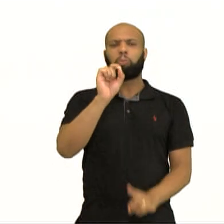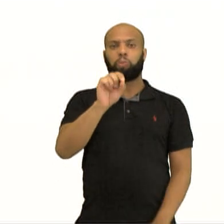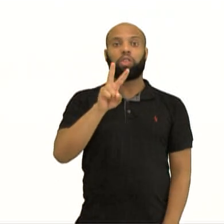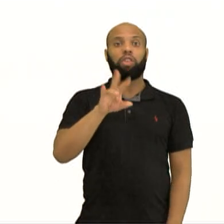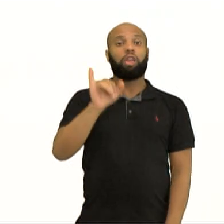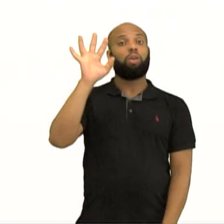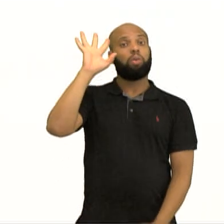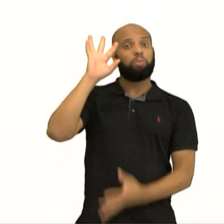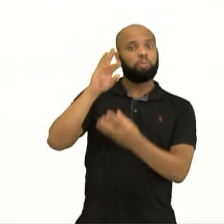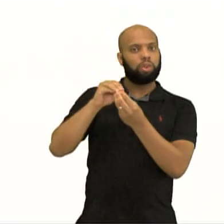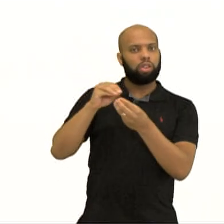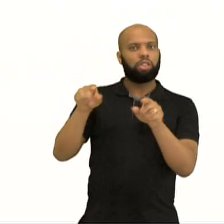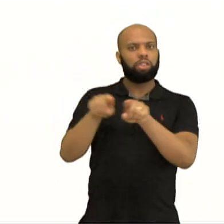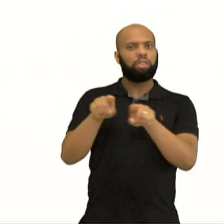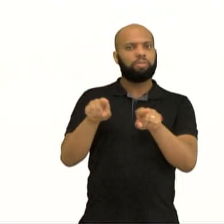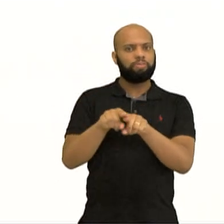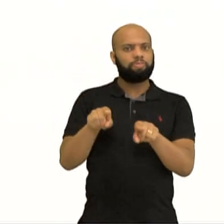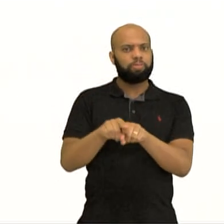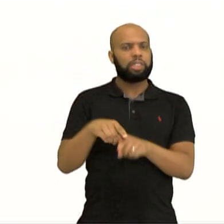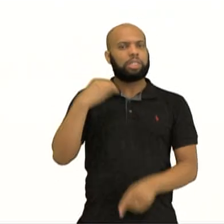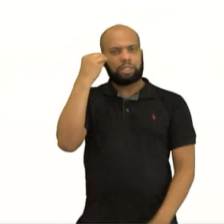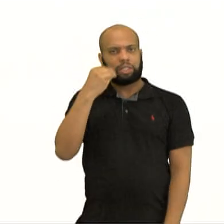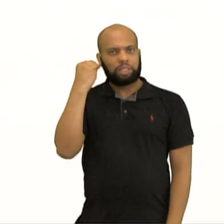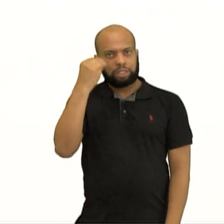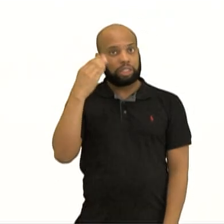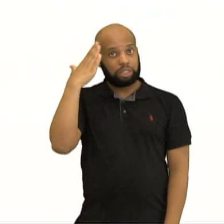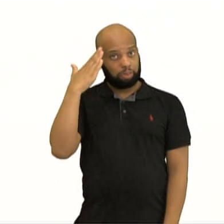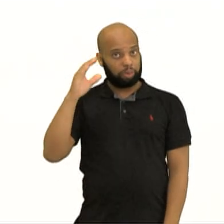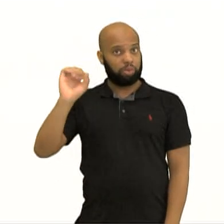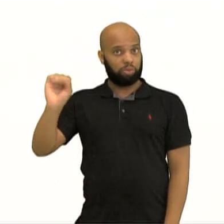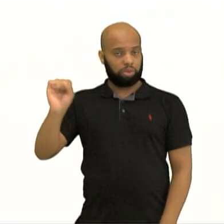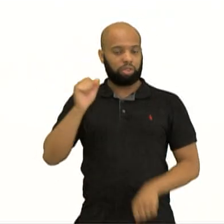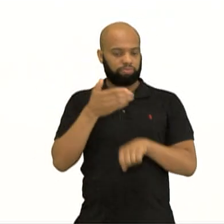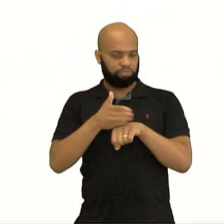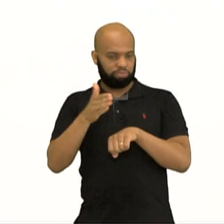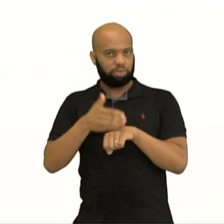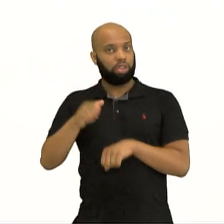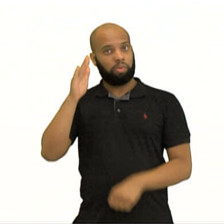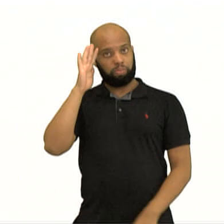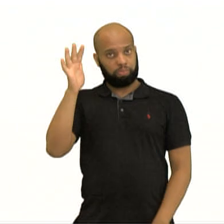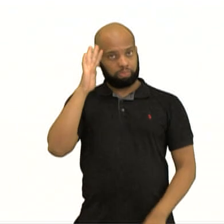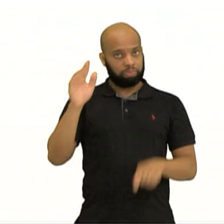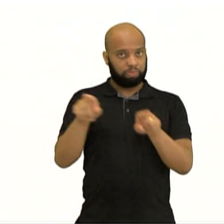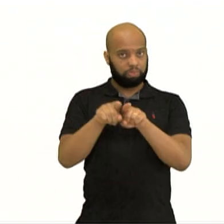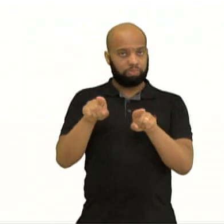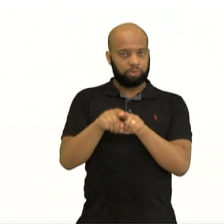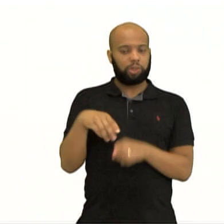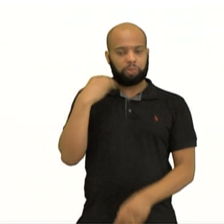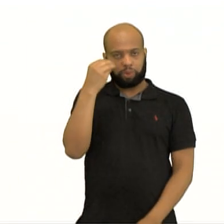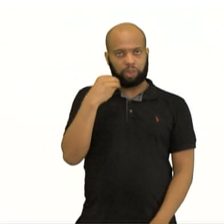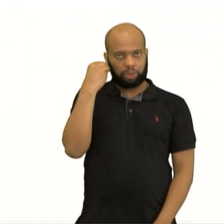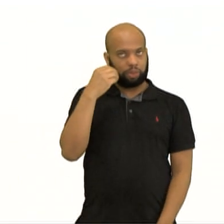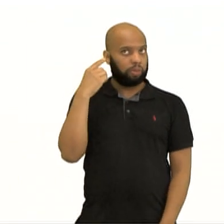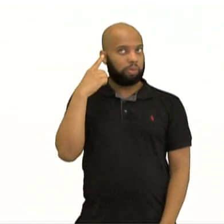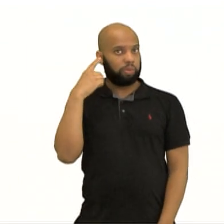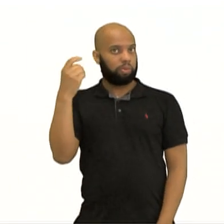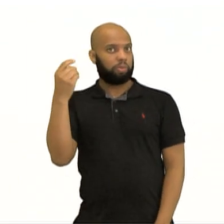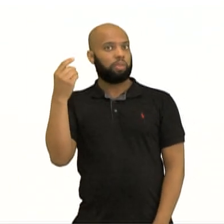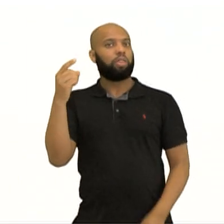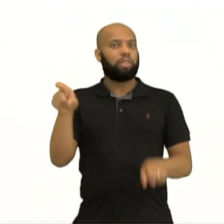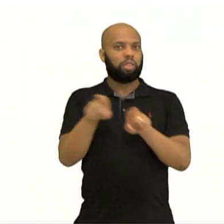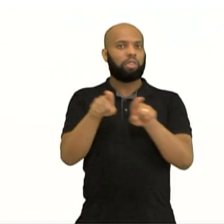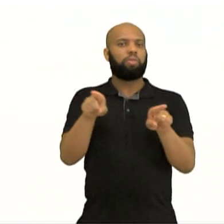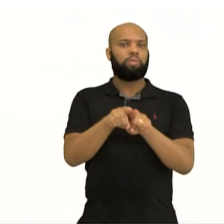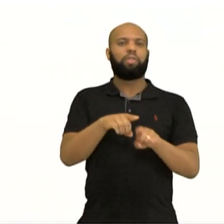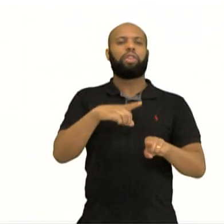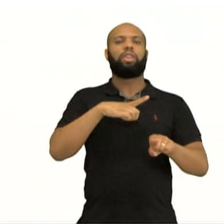e vivenciar saberes teóricos e práticos em relação à experimentação sonora e musical. Pense